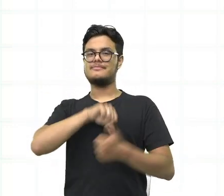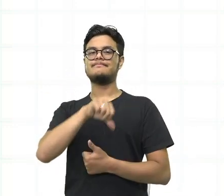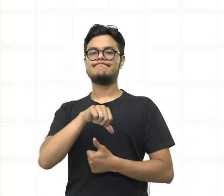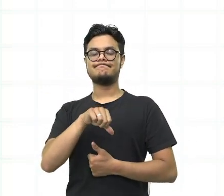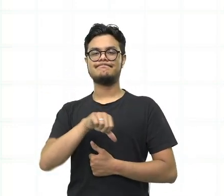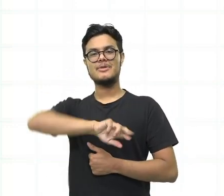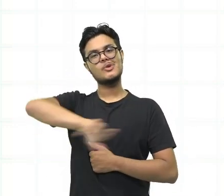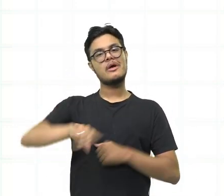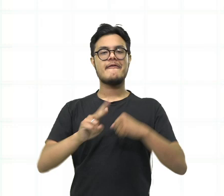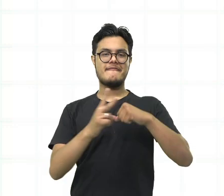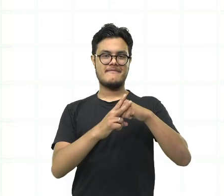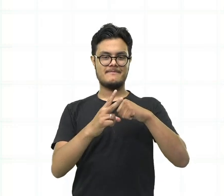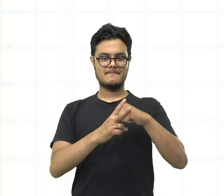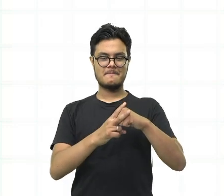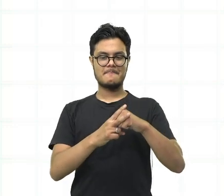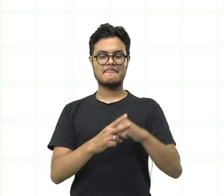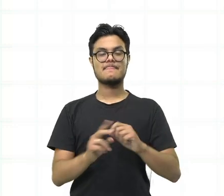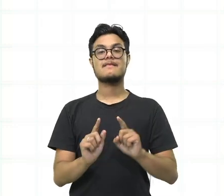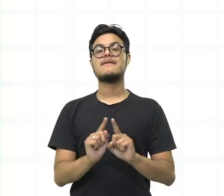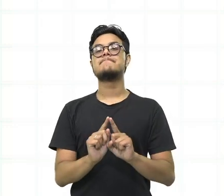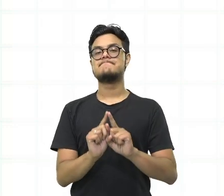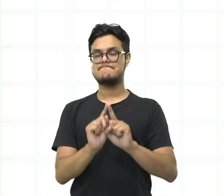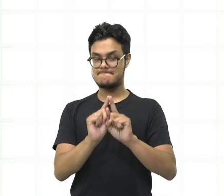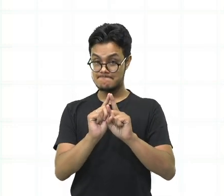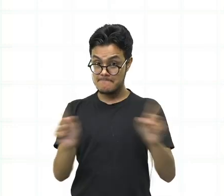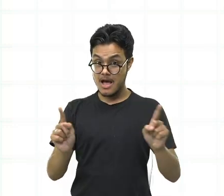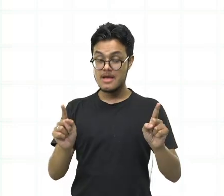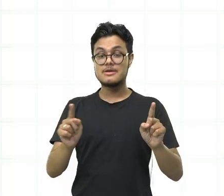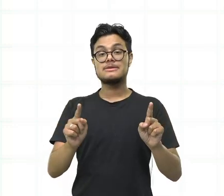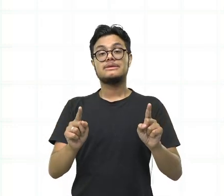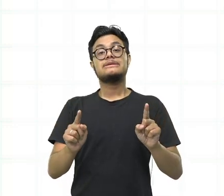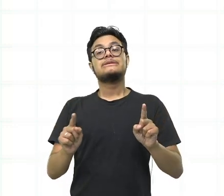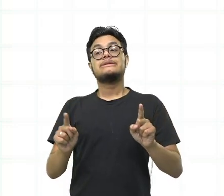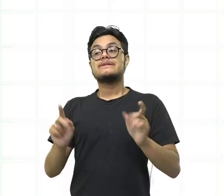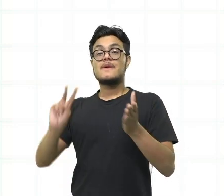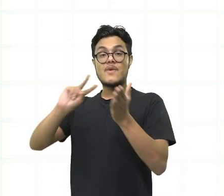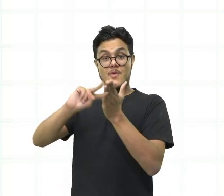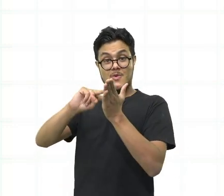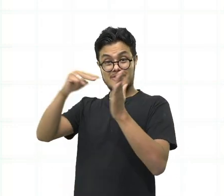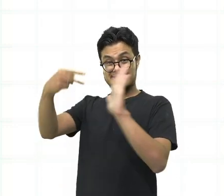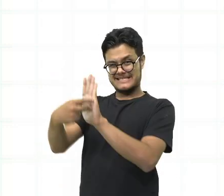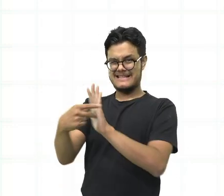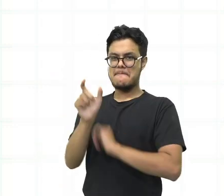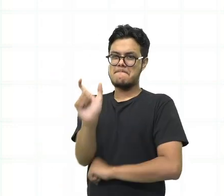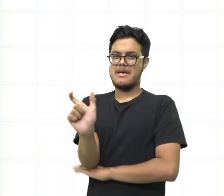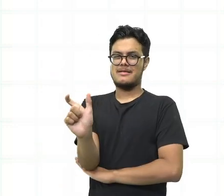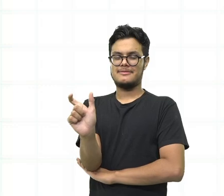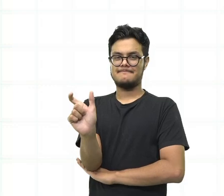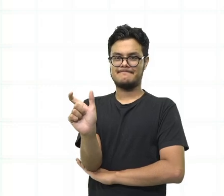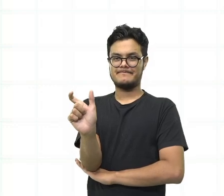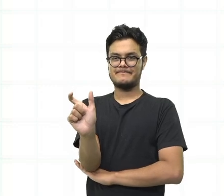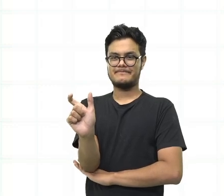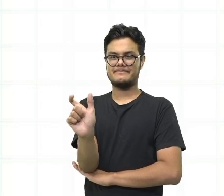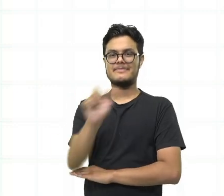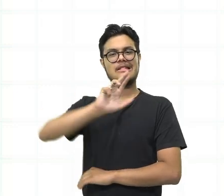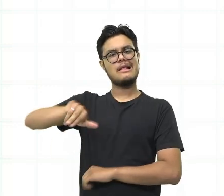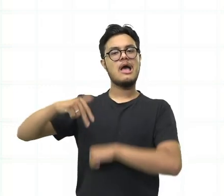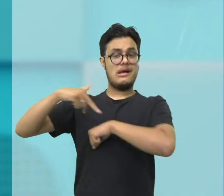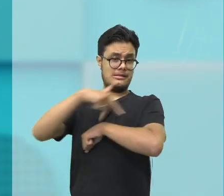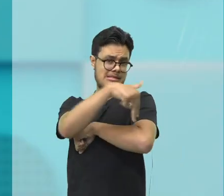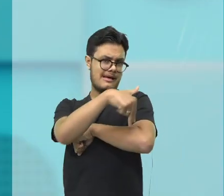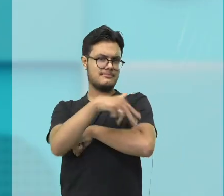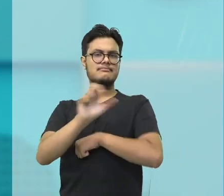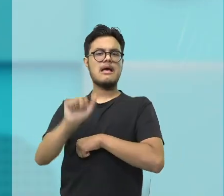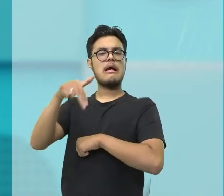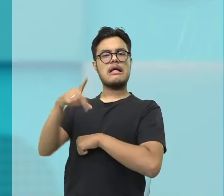só a classe gramatical, mas também o sentido da palavra, né? O andar, ó,